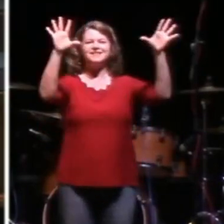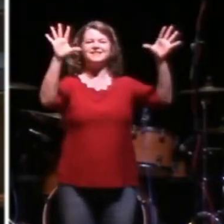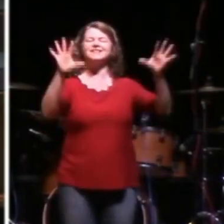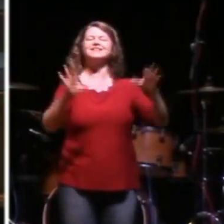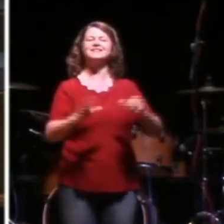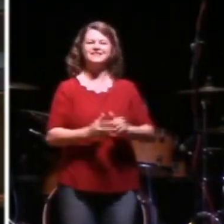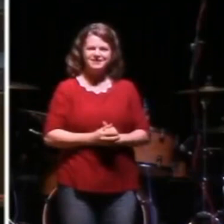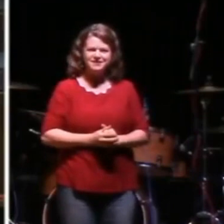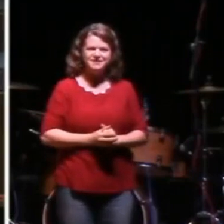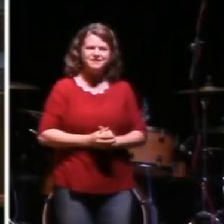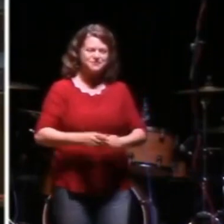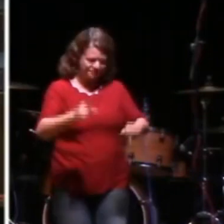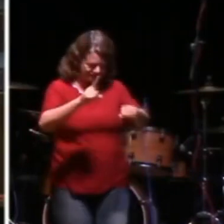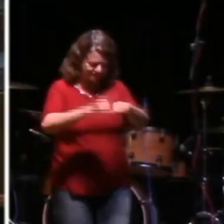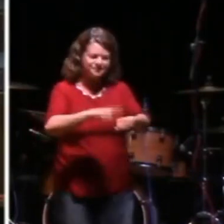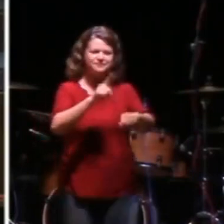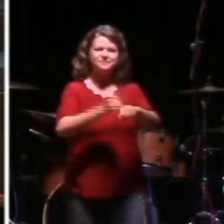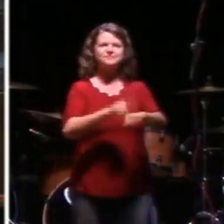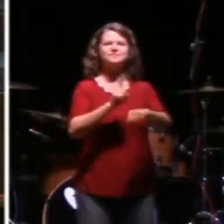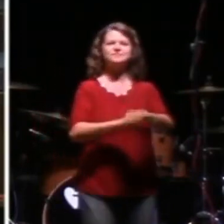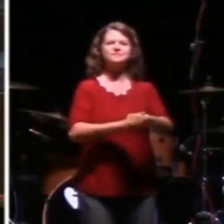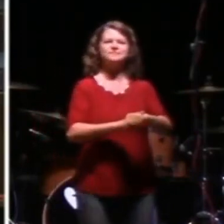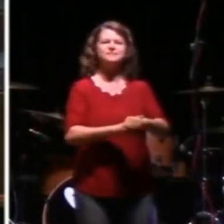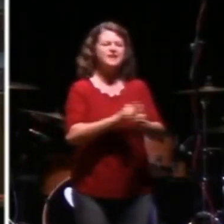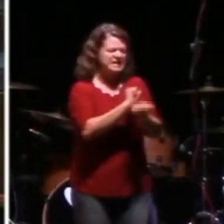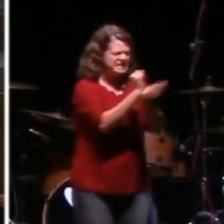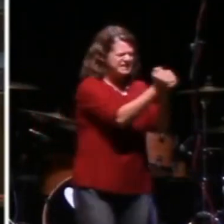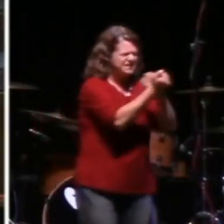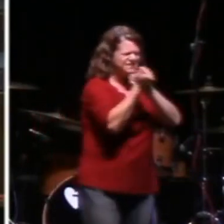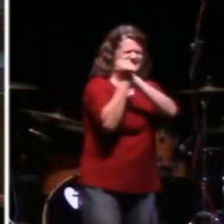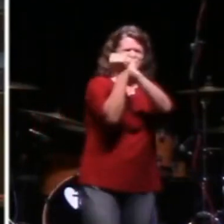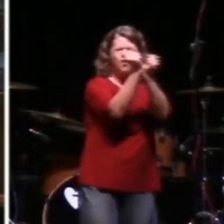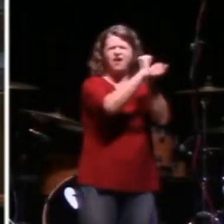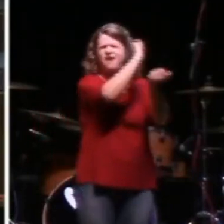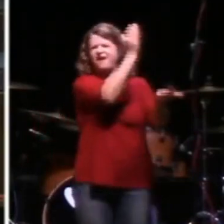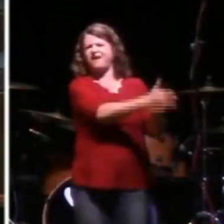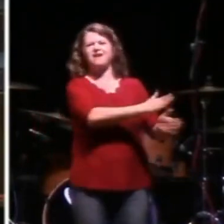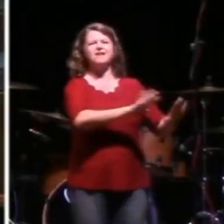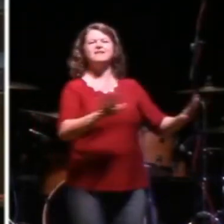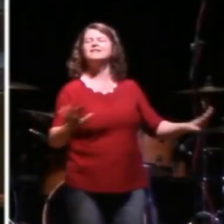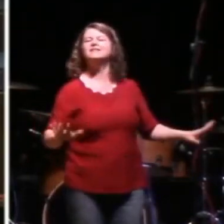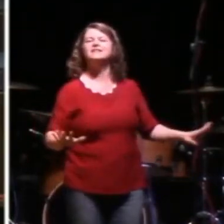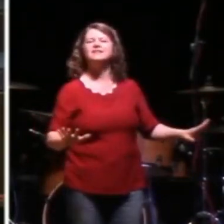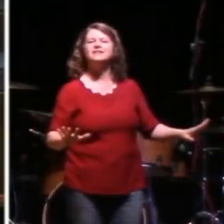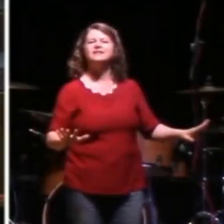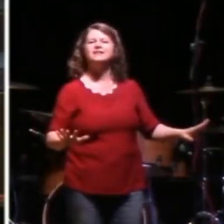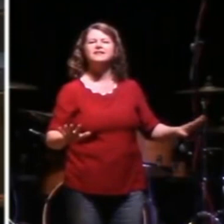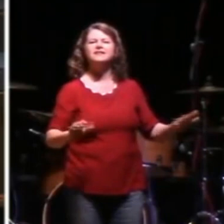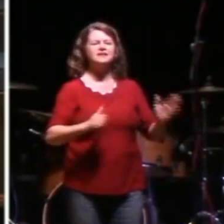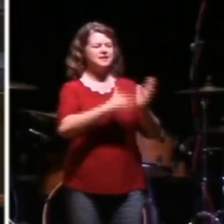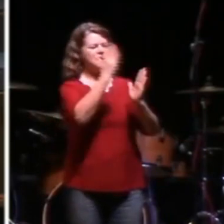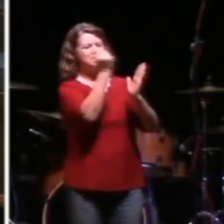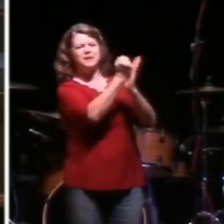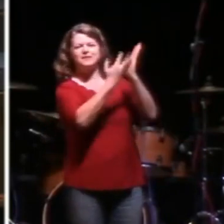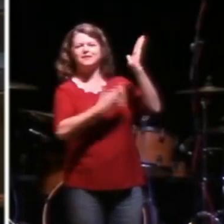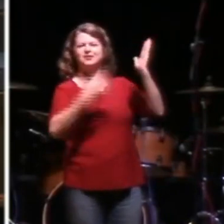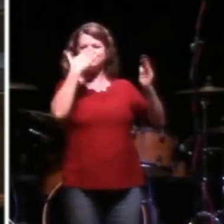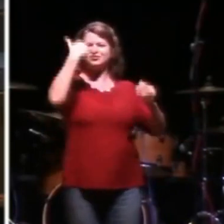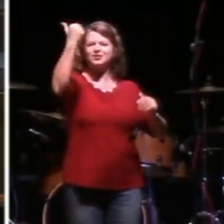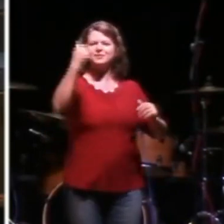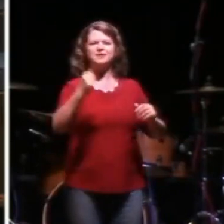me chama por um tempo é que nós não somos mais escravos de faraó a parte que eu não chama não para gente te ver pragas